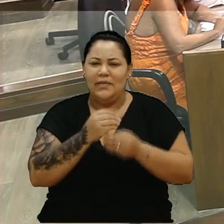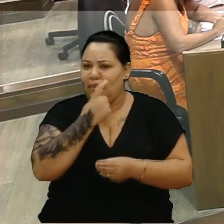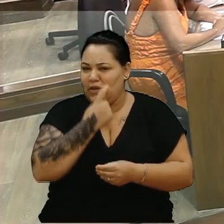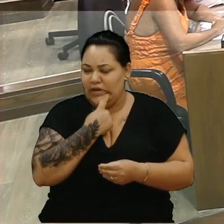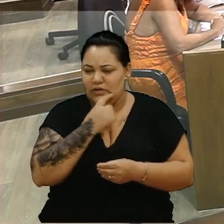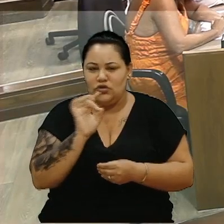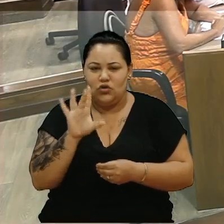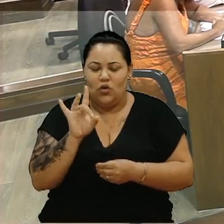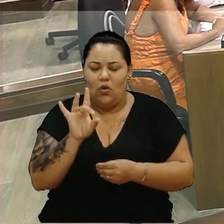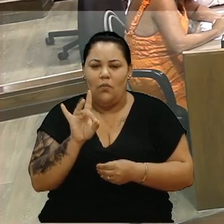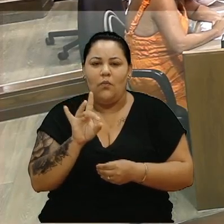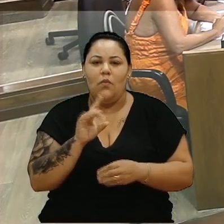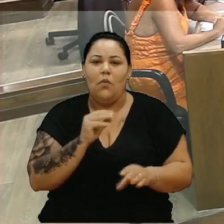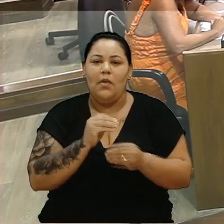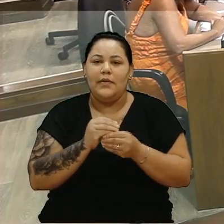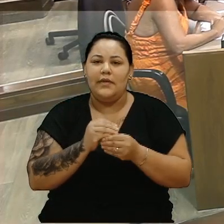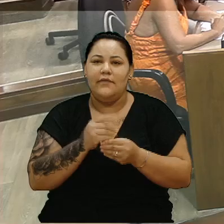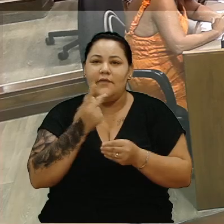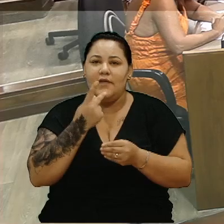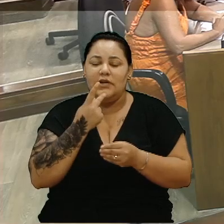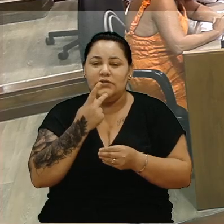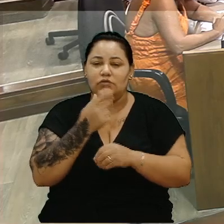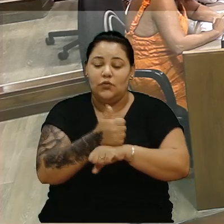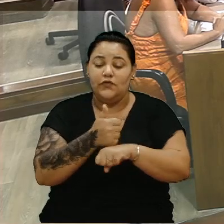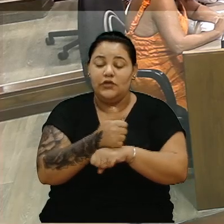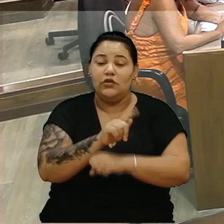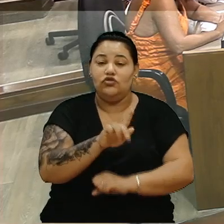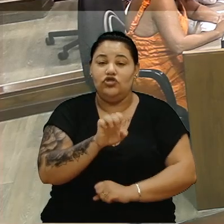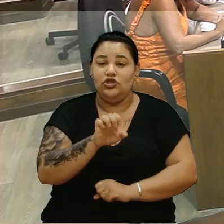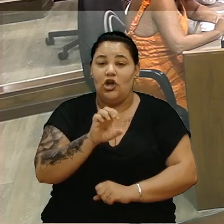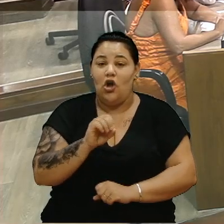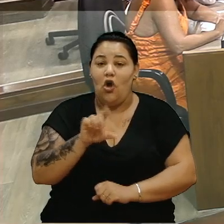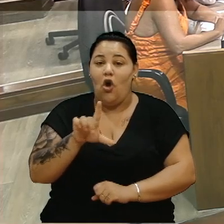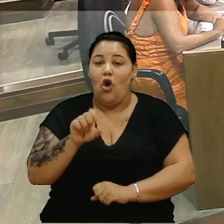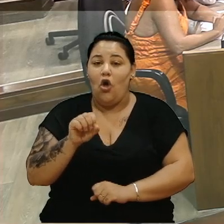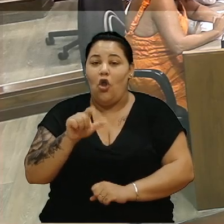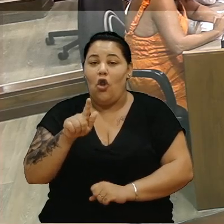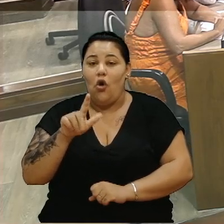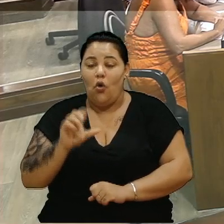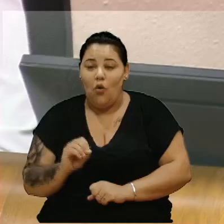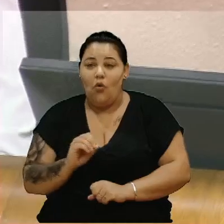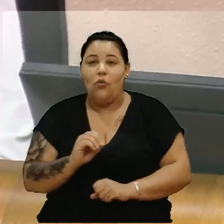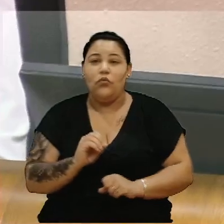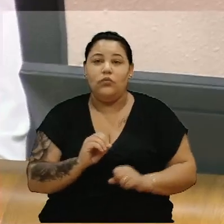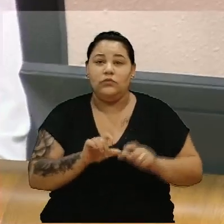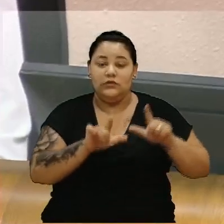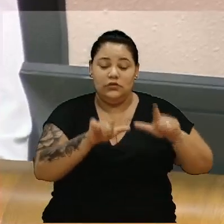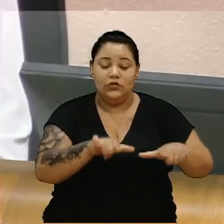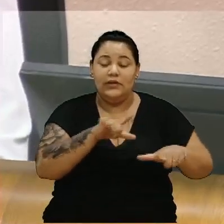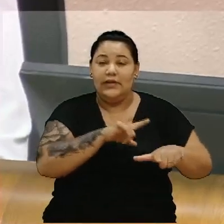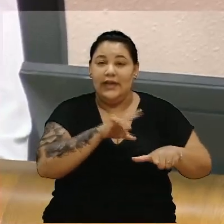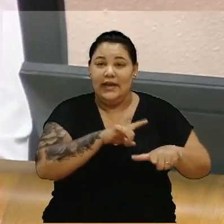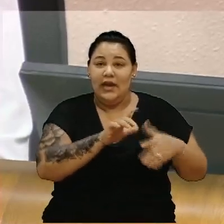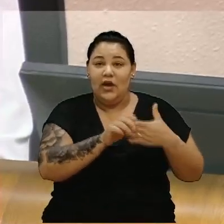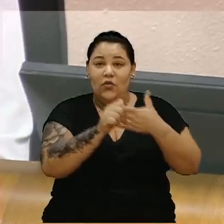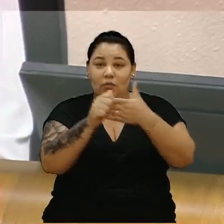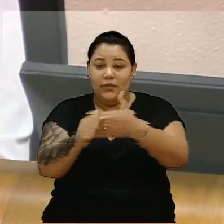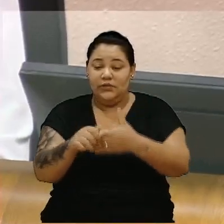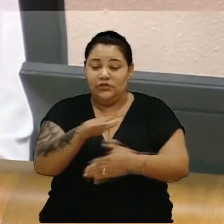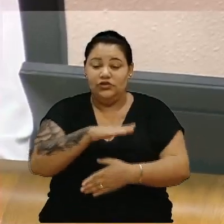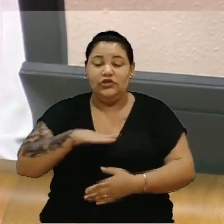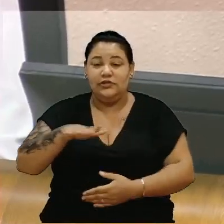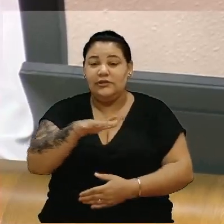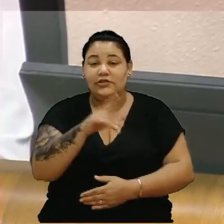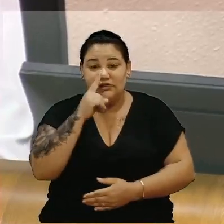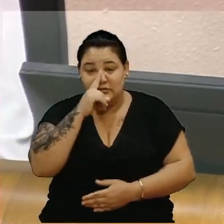foi levantada 2, 3 vezes, a questão dos geólogos no município. A habitação, ela tem, sim, um monitoramento já de áreas de risco,